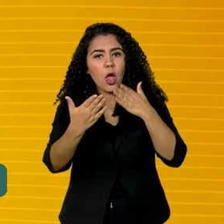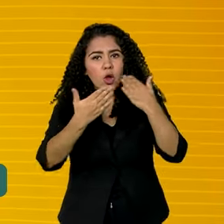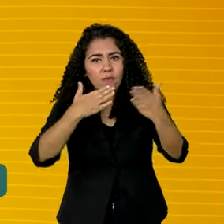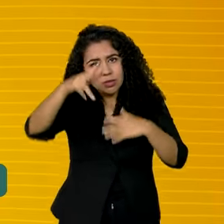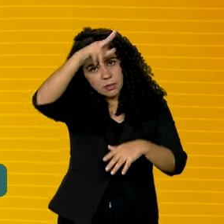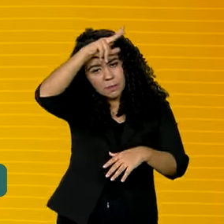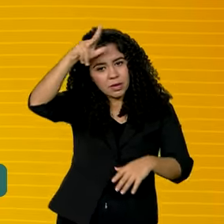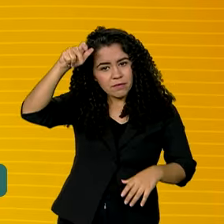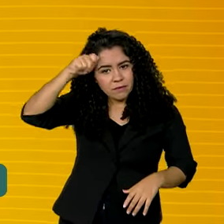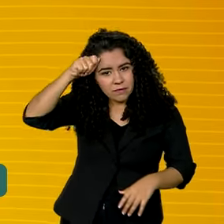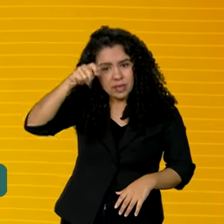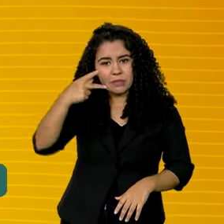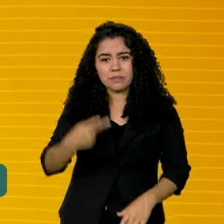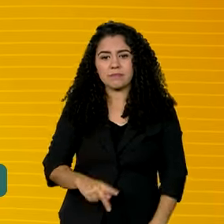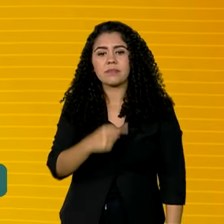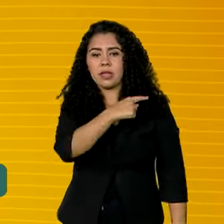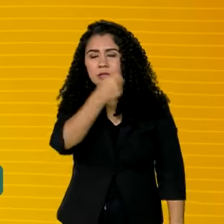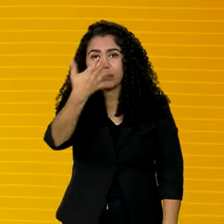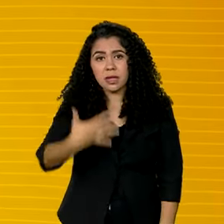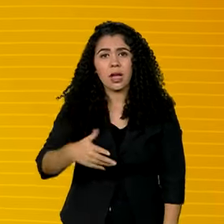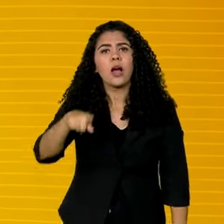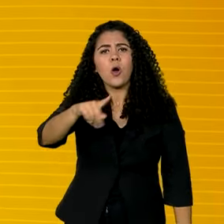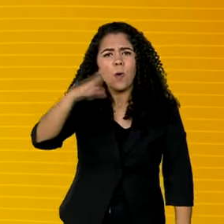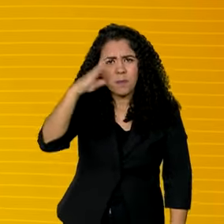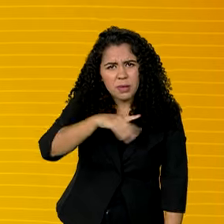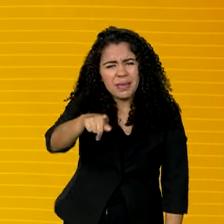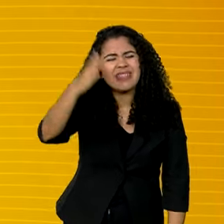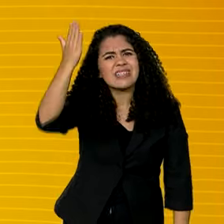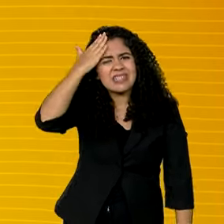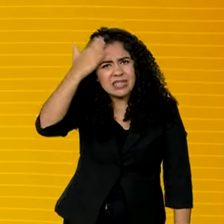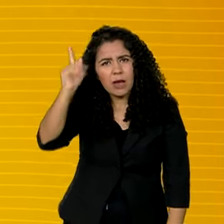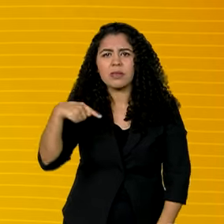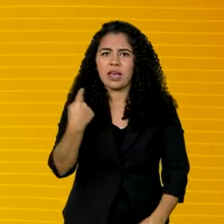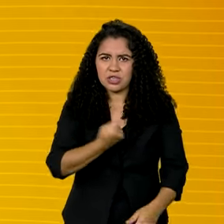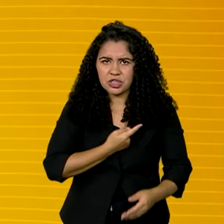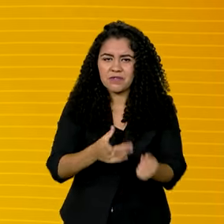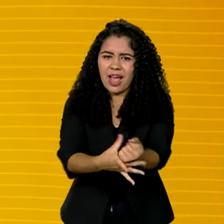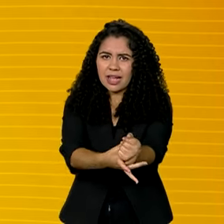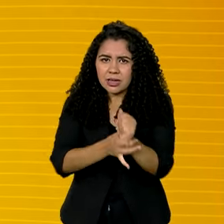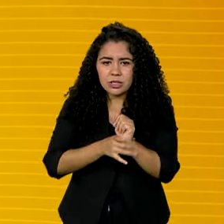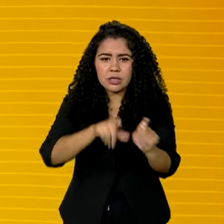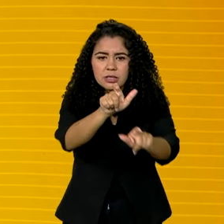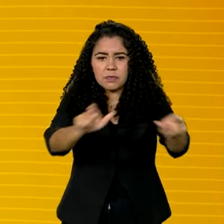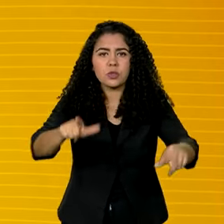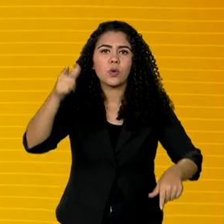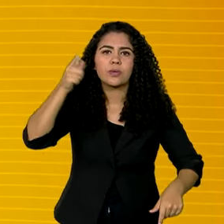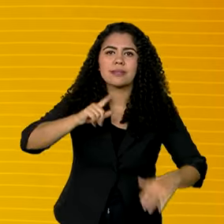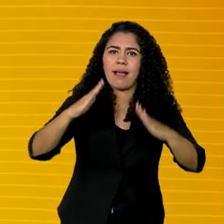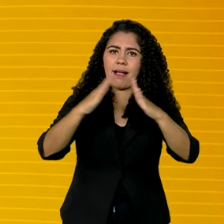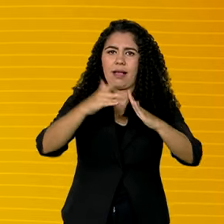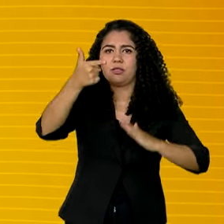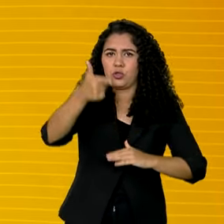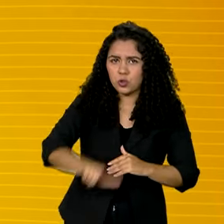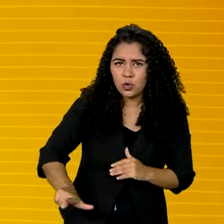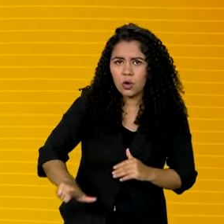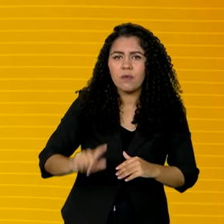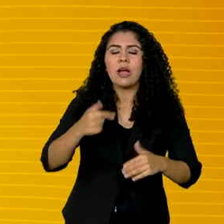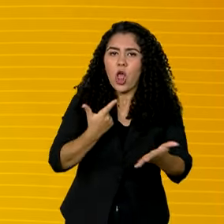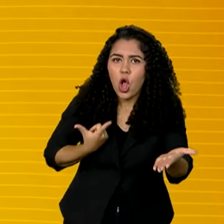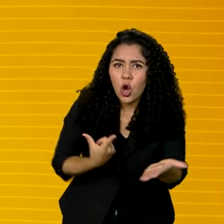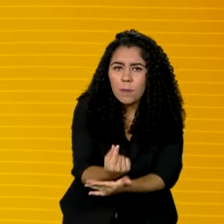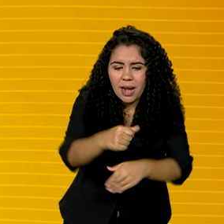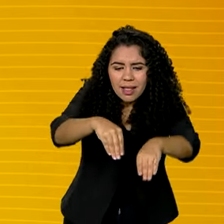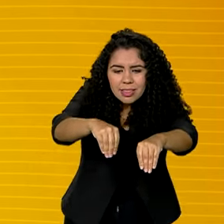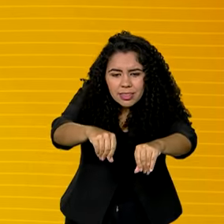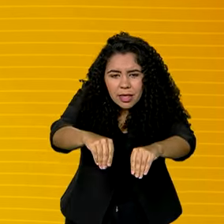cidade. O Pimenta sabe que a gente vai garantir que as pessoas tenham suas casas. E se for preciso comprar o terreno, a gente